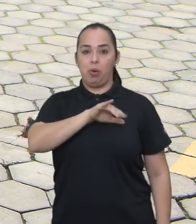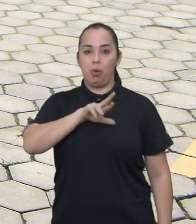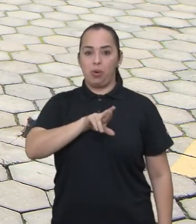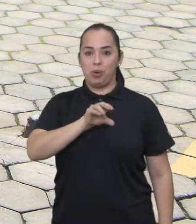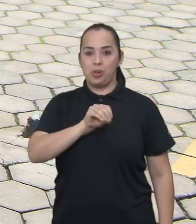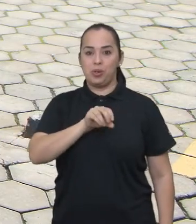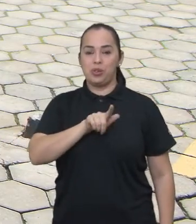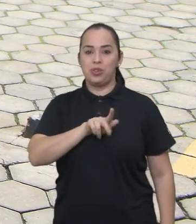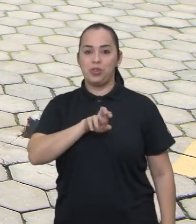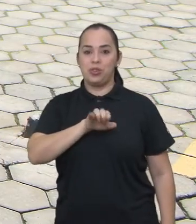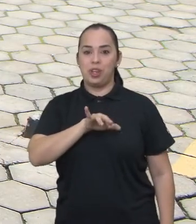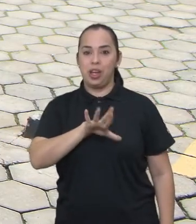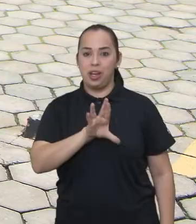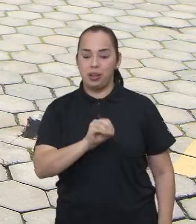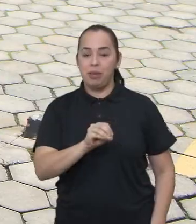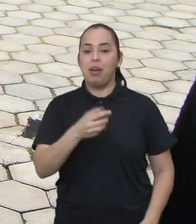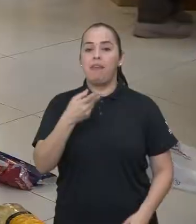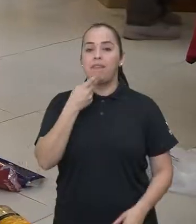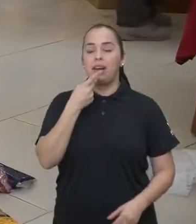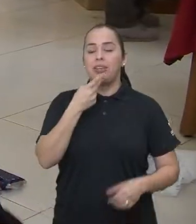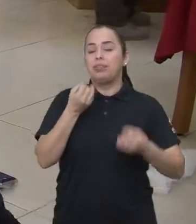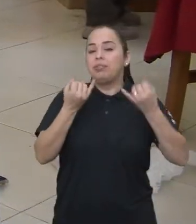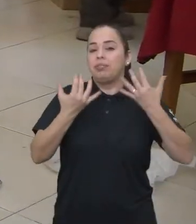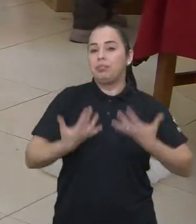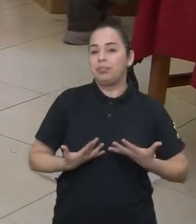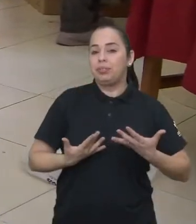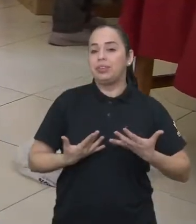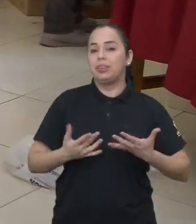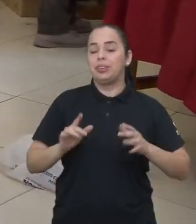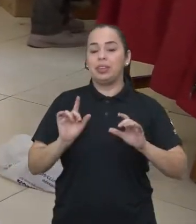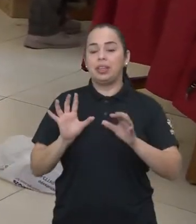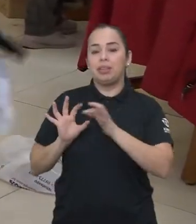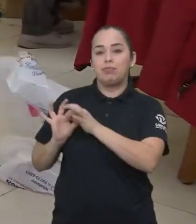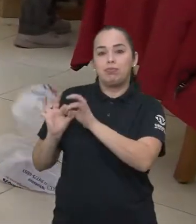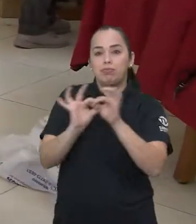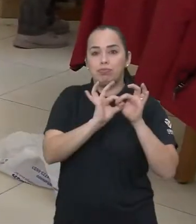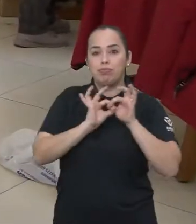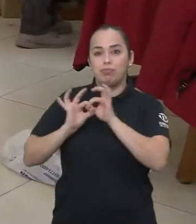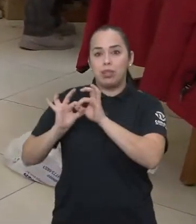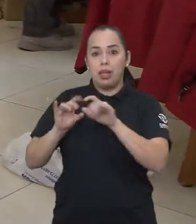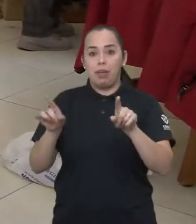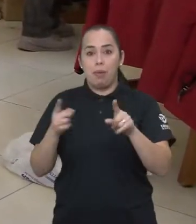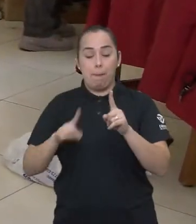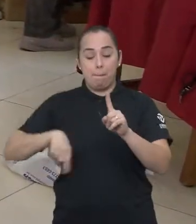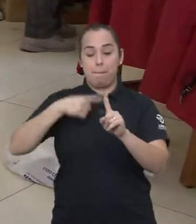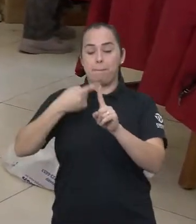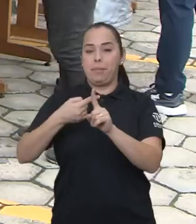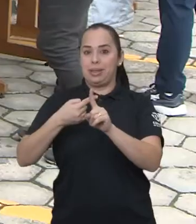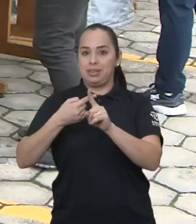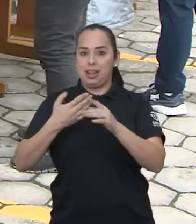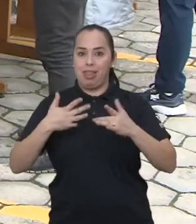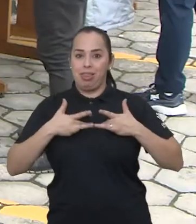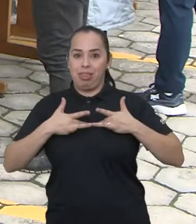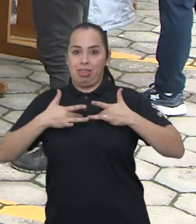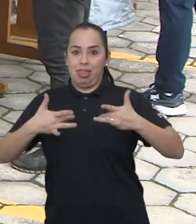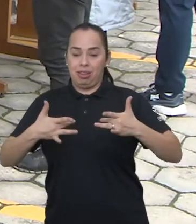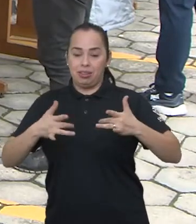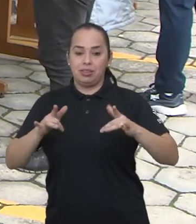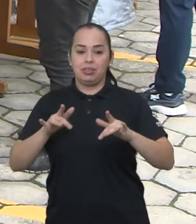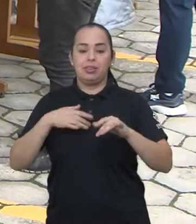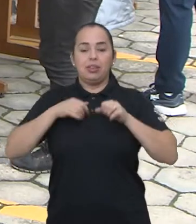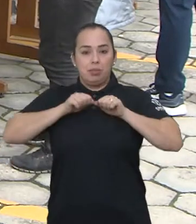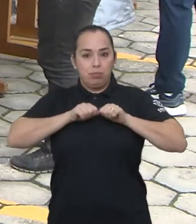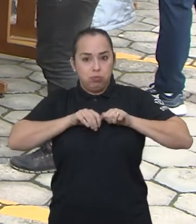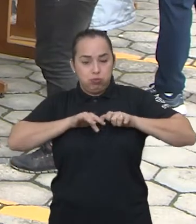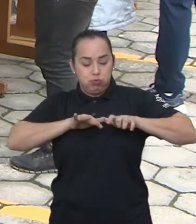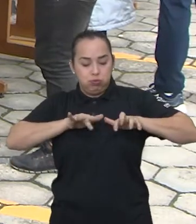Rogério também argumenta que a união das pessoas aliada a solidariedade fazem a diferença uma corrente